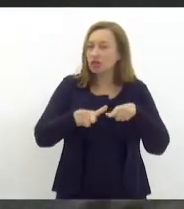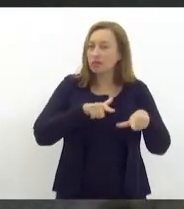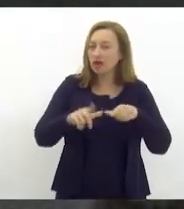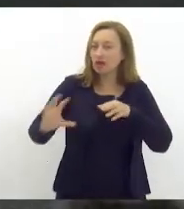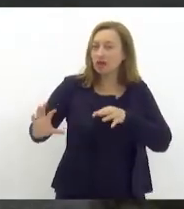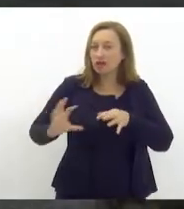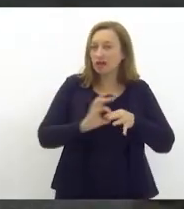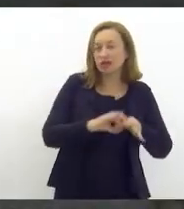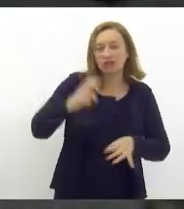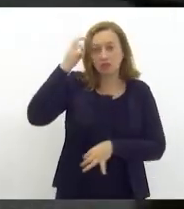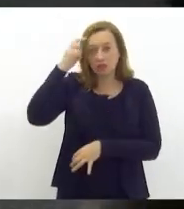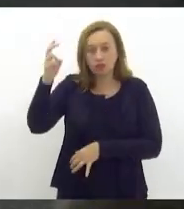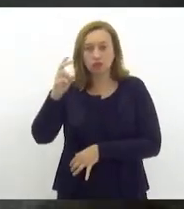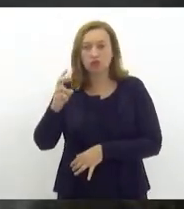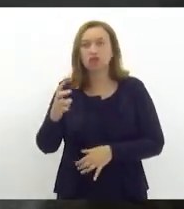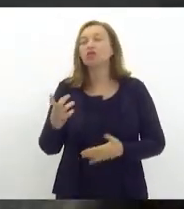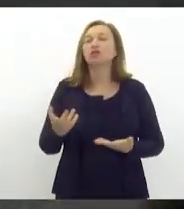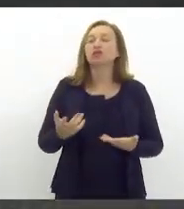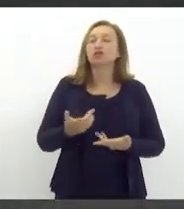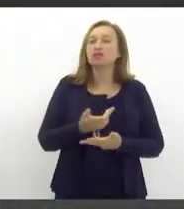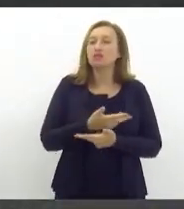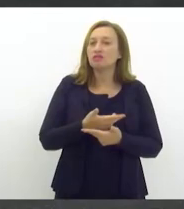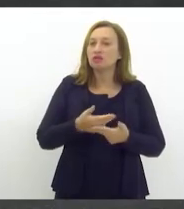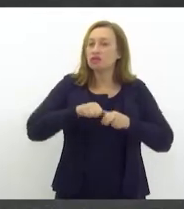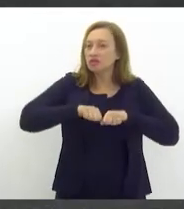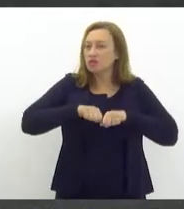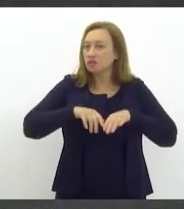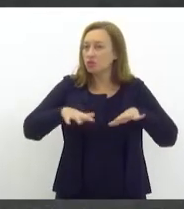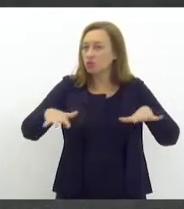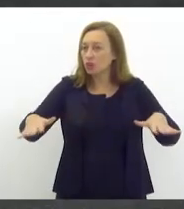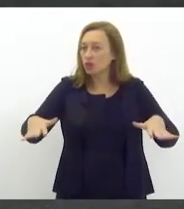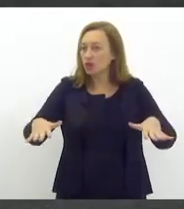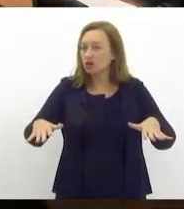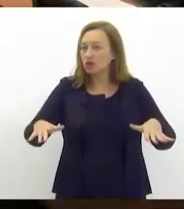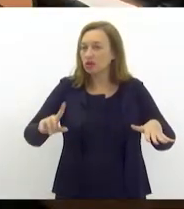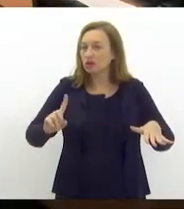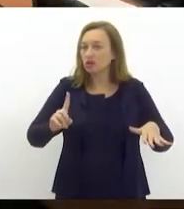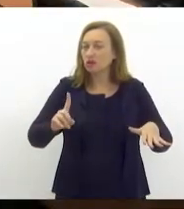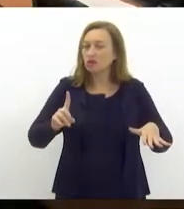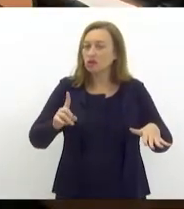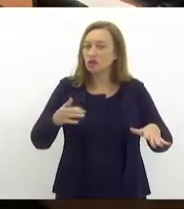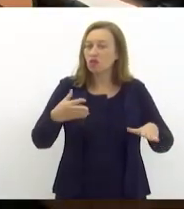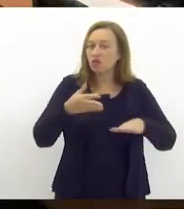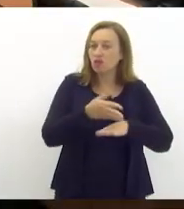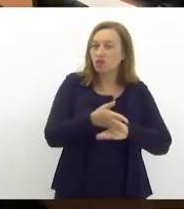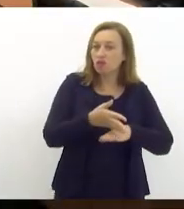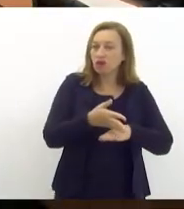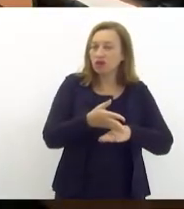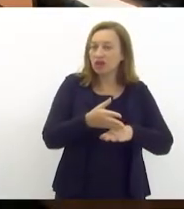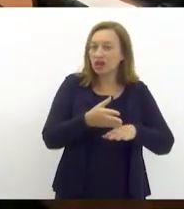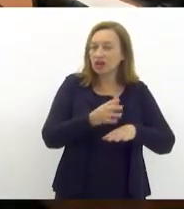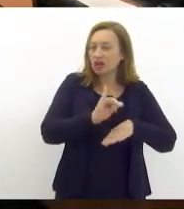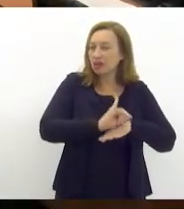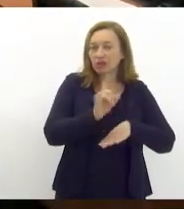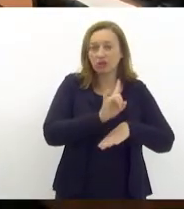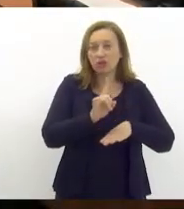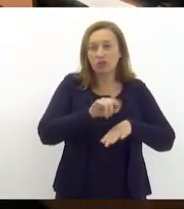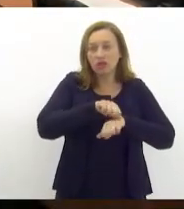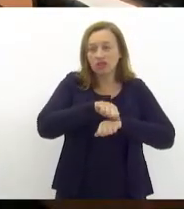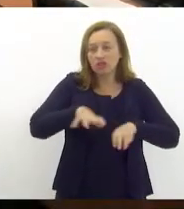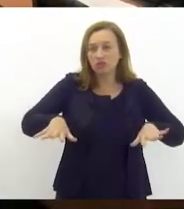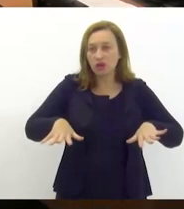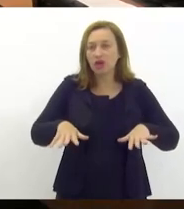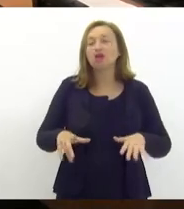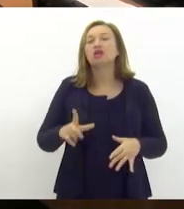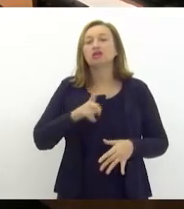cultura e que floresçam mil flores, que isso não fique restrito à capital. Eu tenho uma lei antiga que criou o